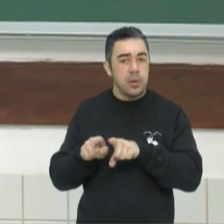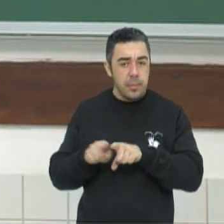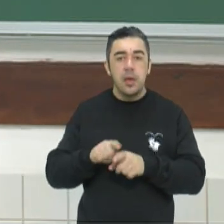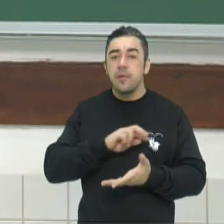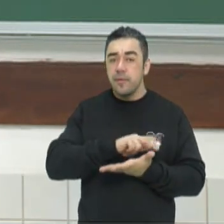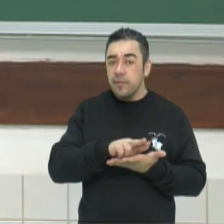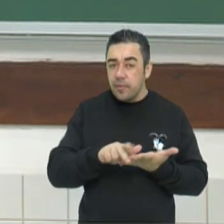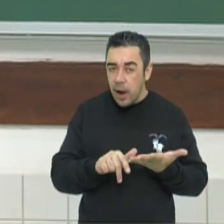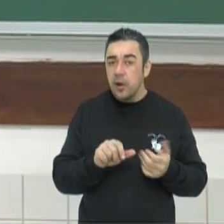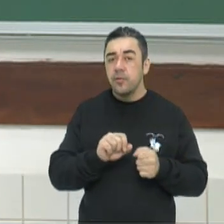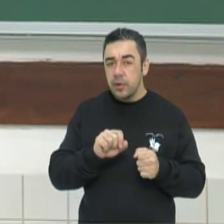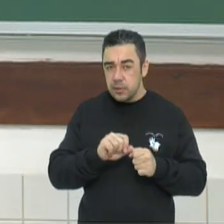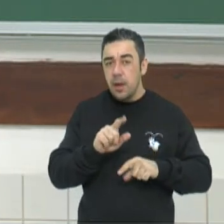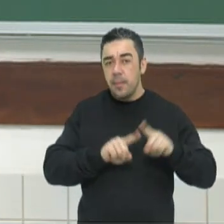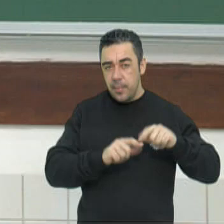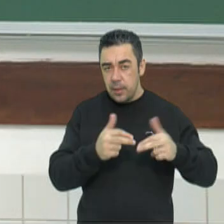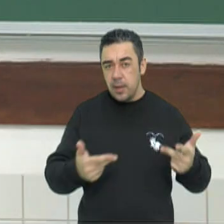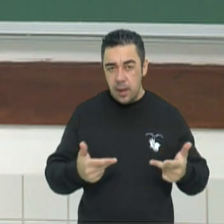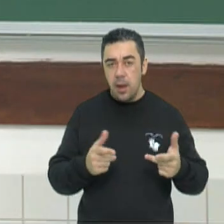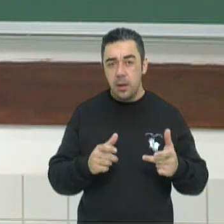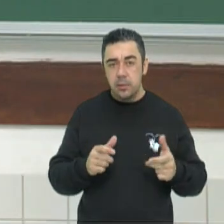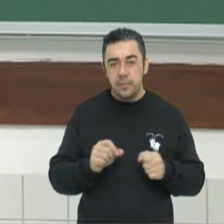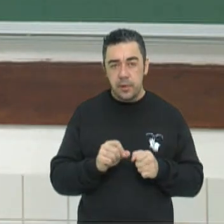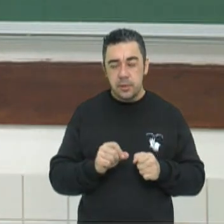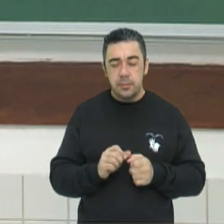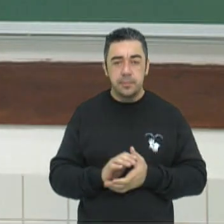vários objetos e também a cerâmica, tá, gente?